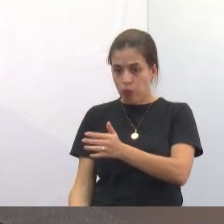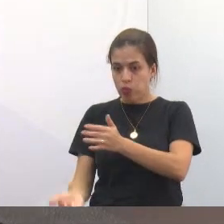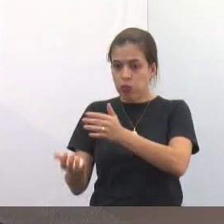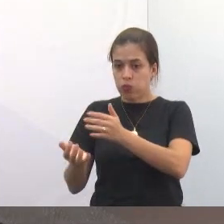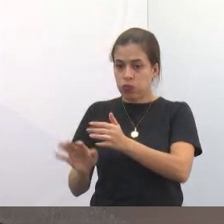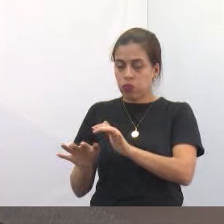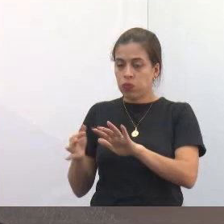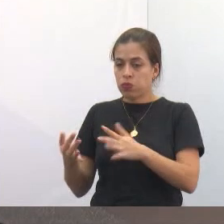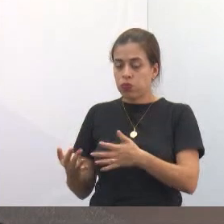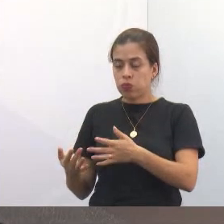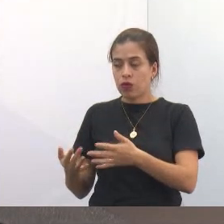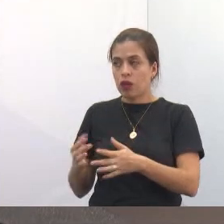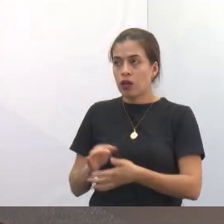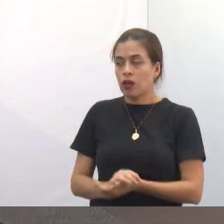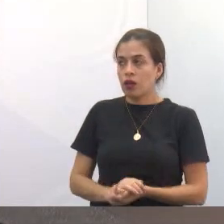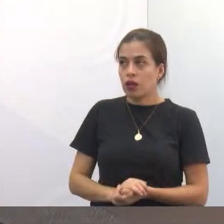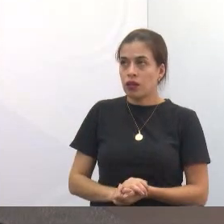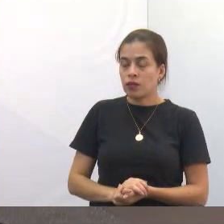a destinação